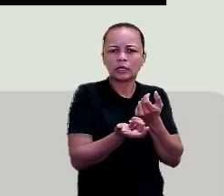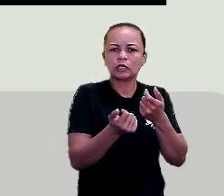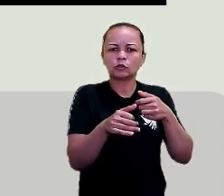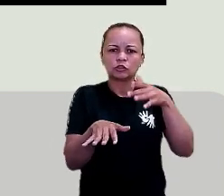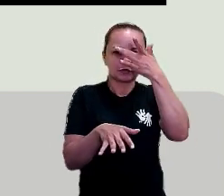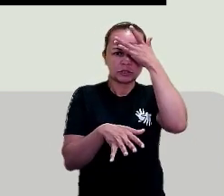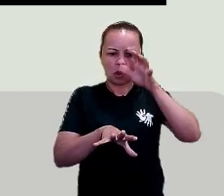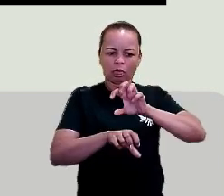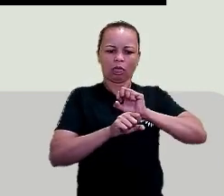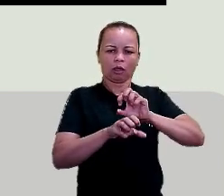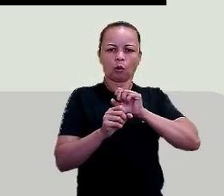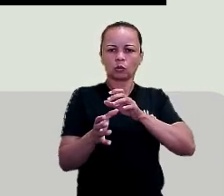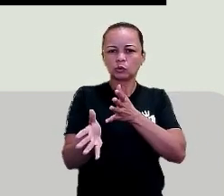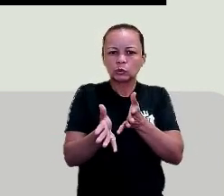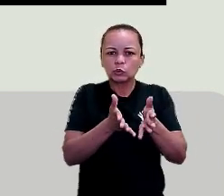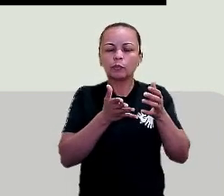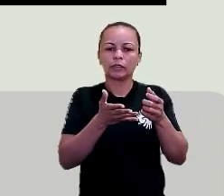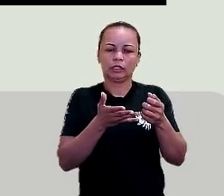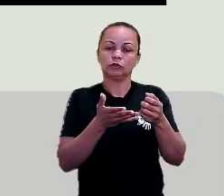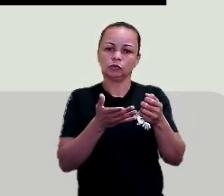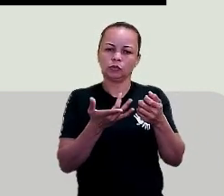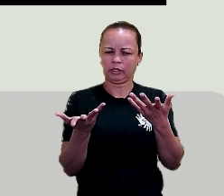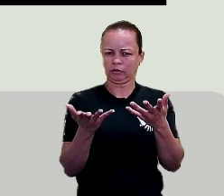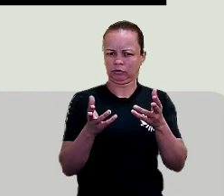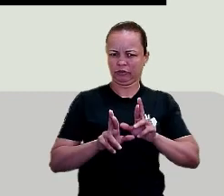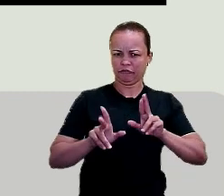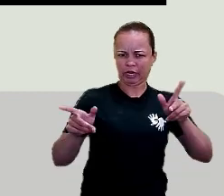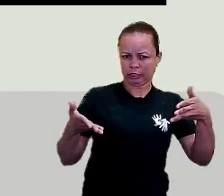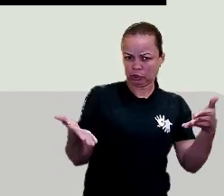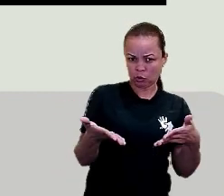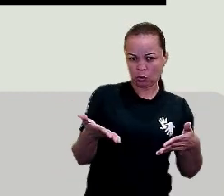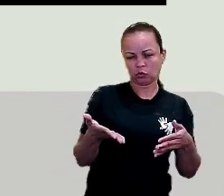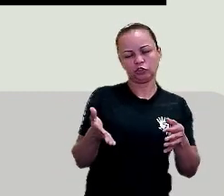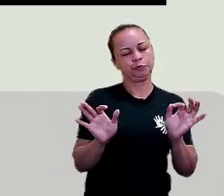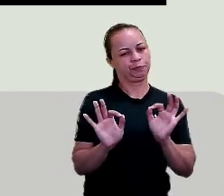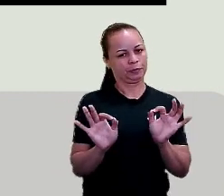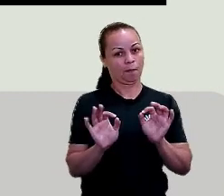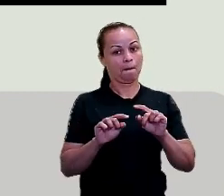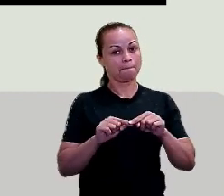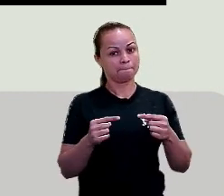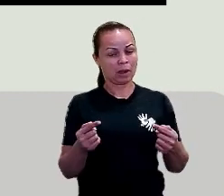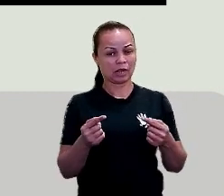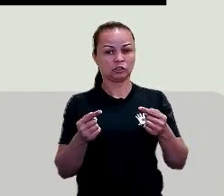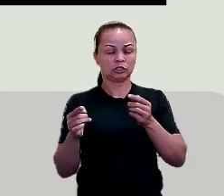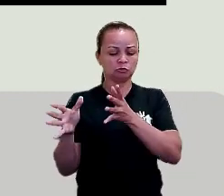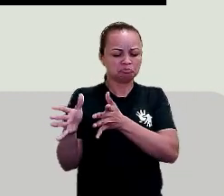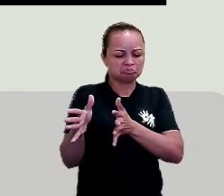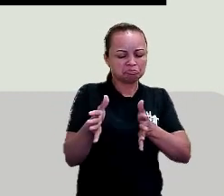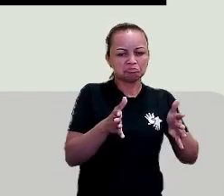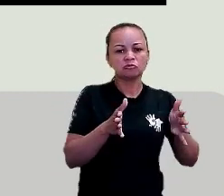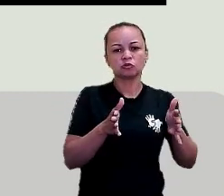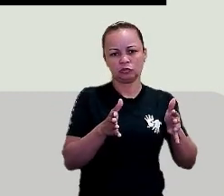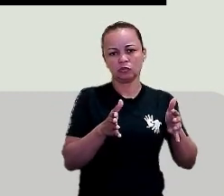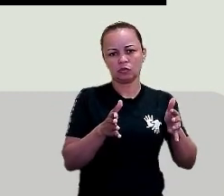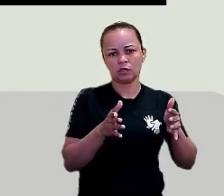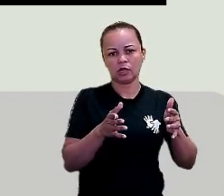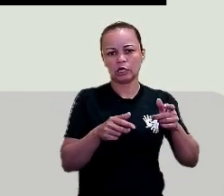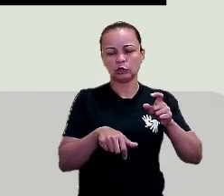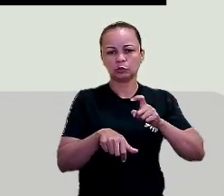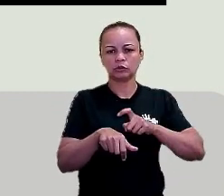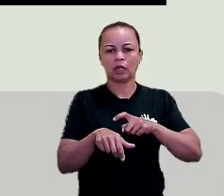caro, não muito diferente dos dias atuais, não é isso, pessoal? Pronto. Então, diante de tudo isso, no decorrer do